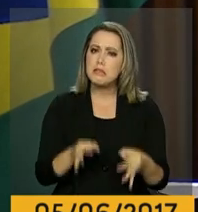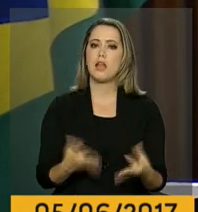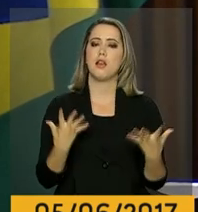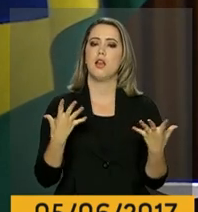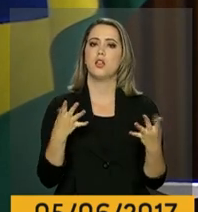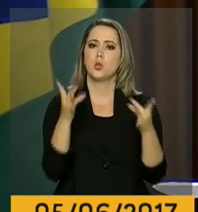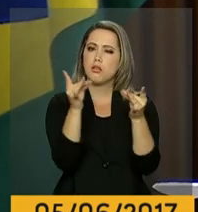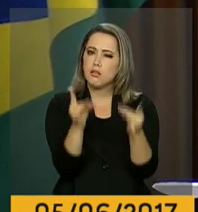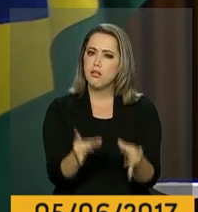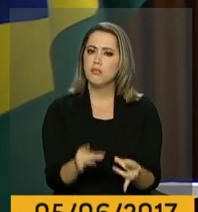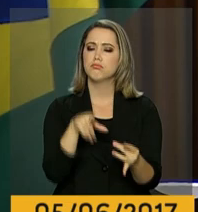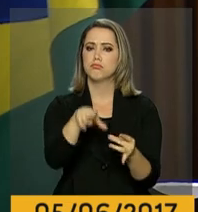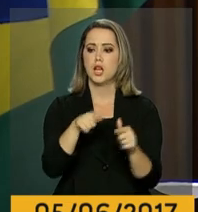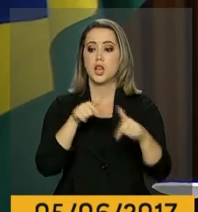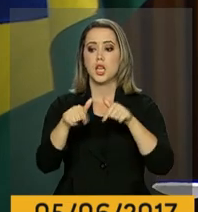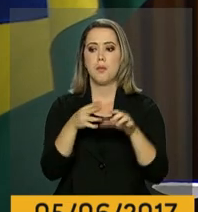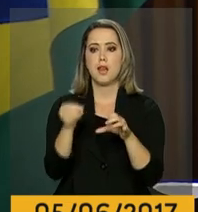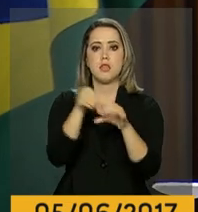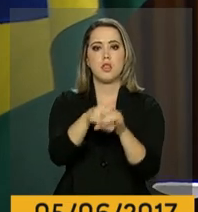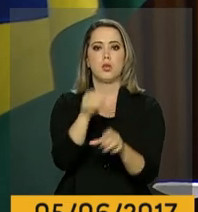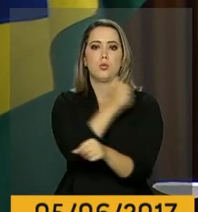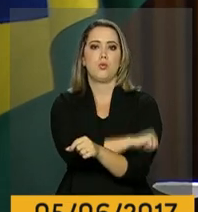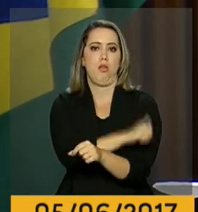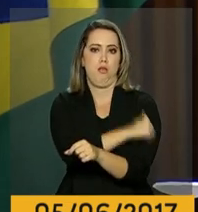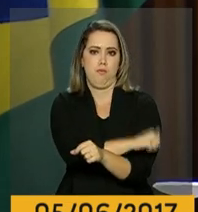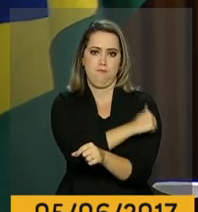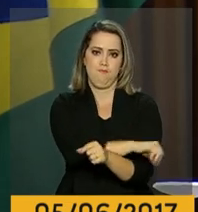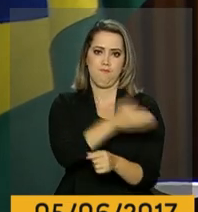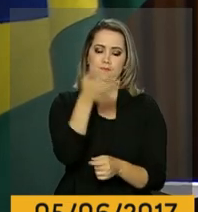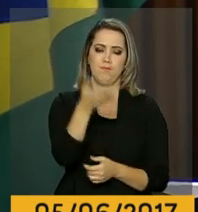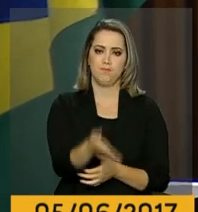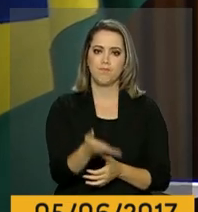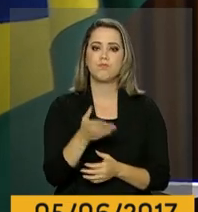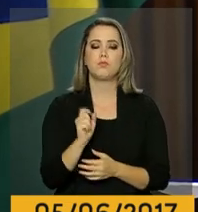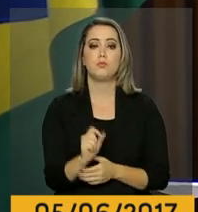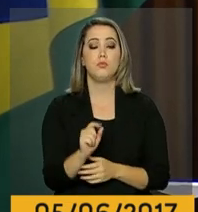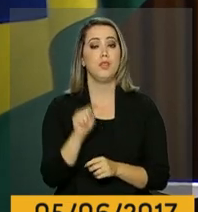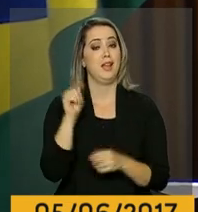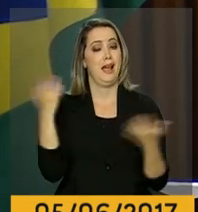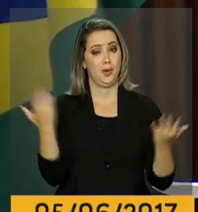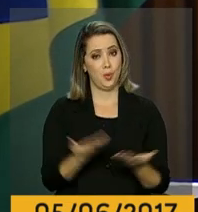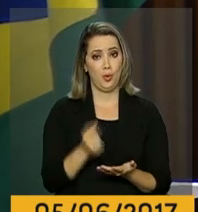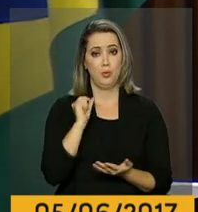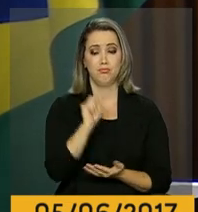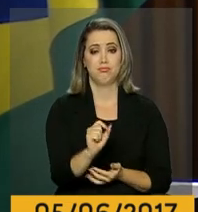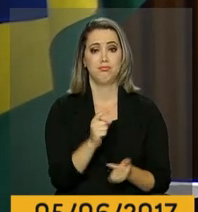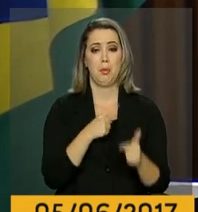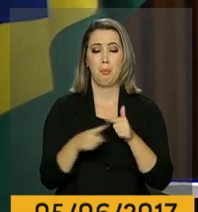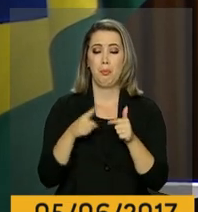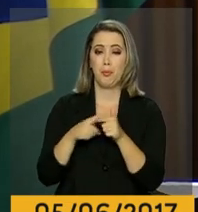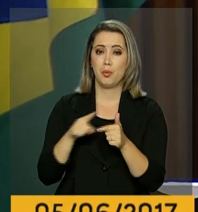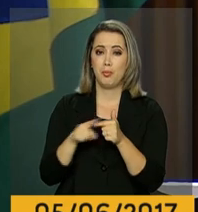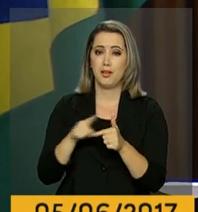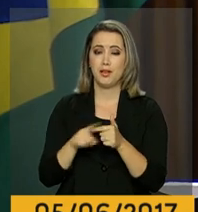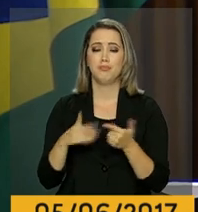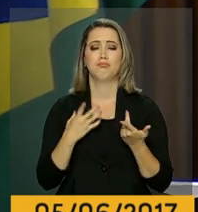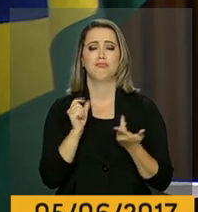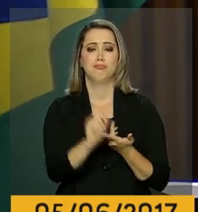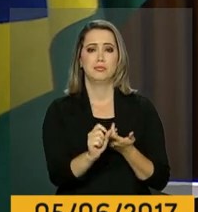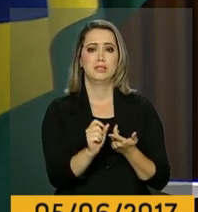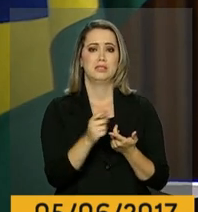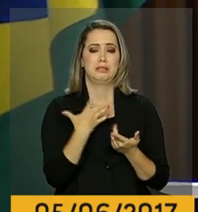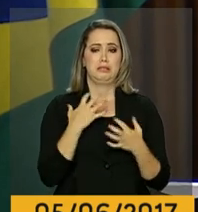eh na cidade inicialmente da cidade do Rio de Janeiro que passa né Prefeito Crivela por esta